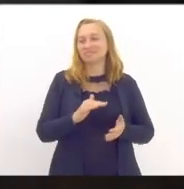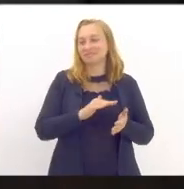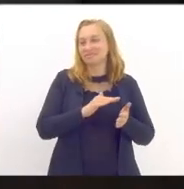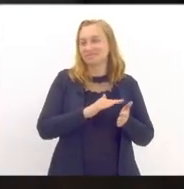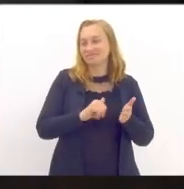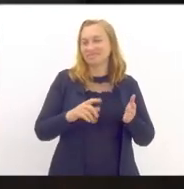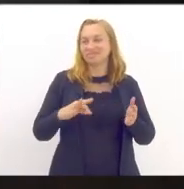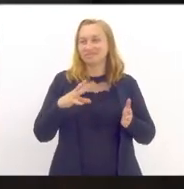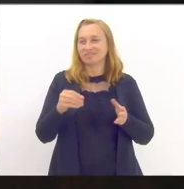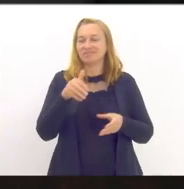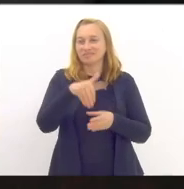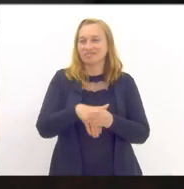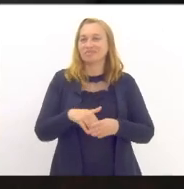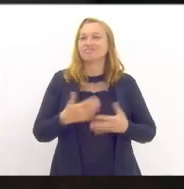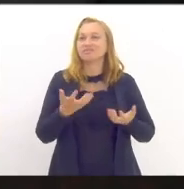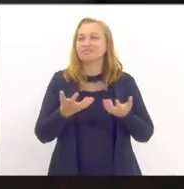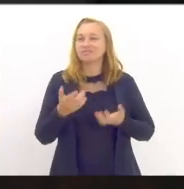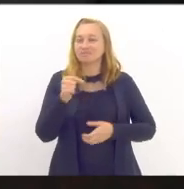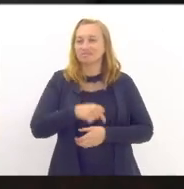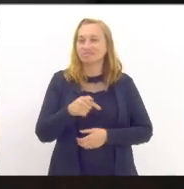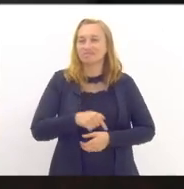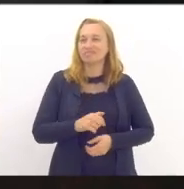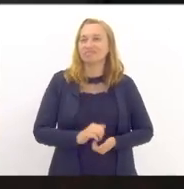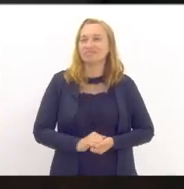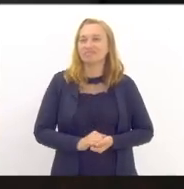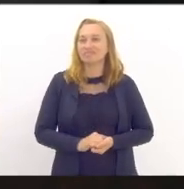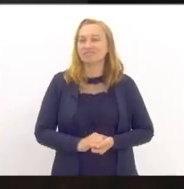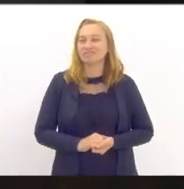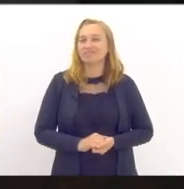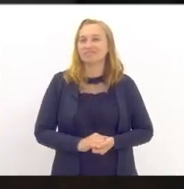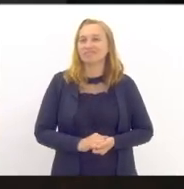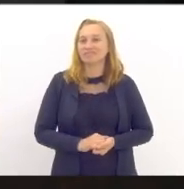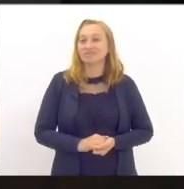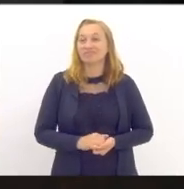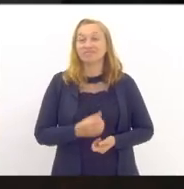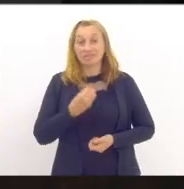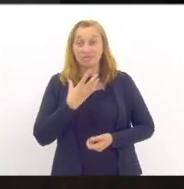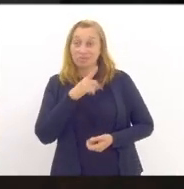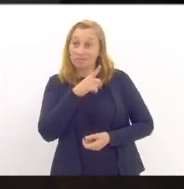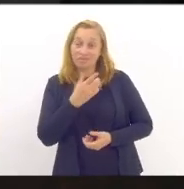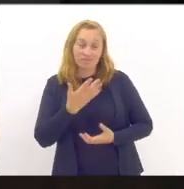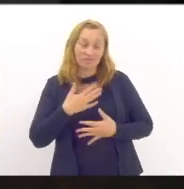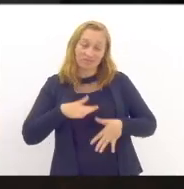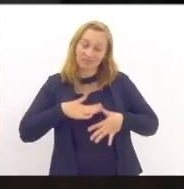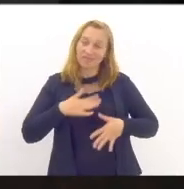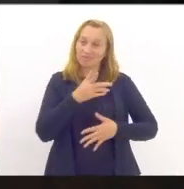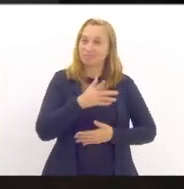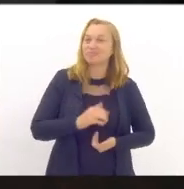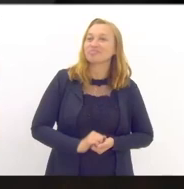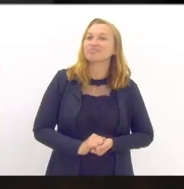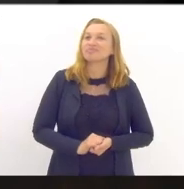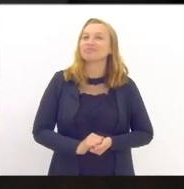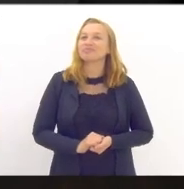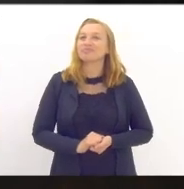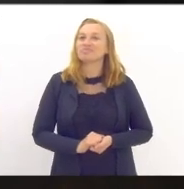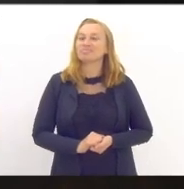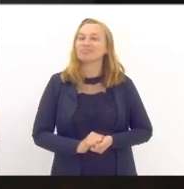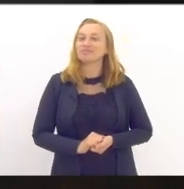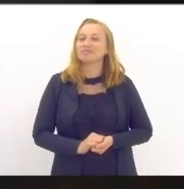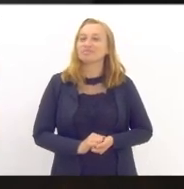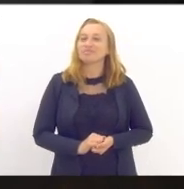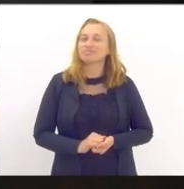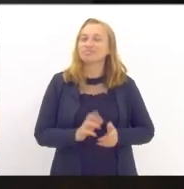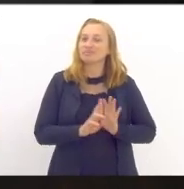os votos. Eu quero aqui, ainda bem que ele disse que tá, fica tranquila. Mas eu